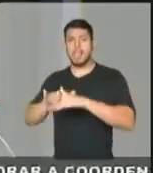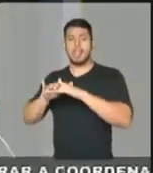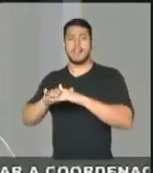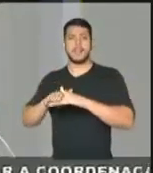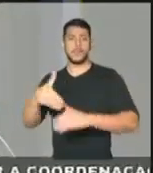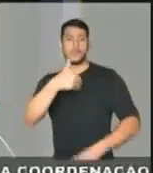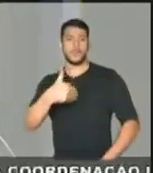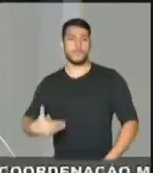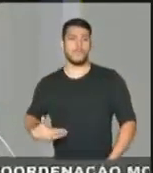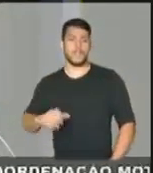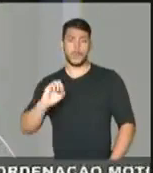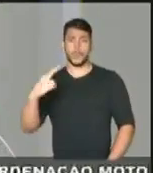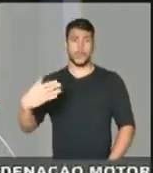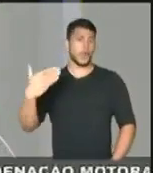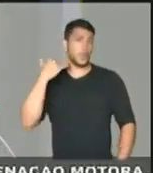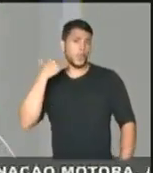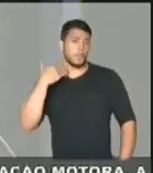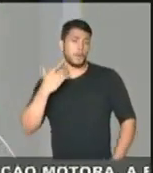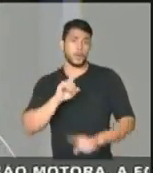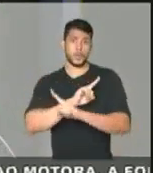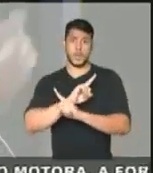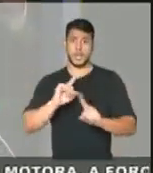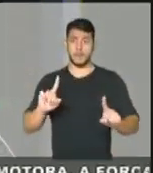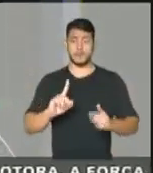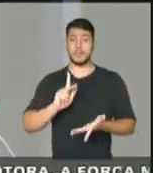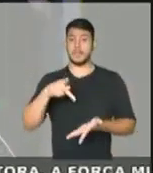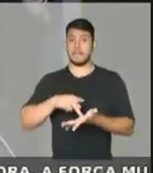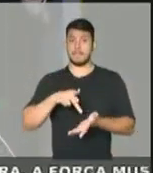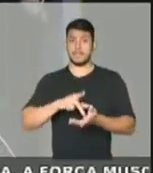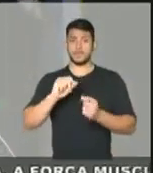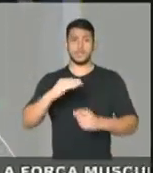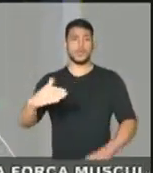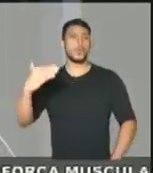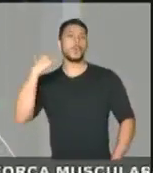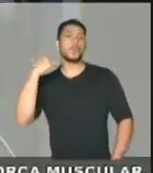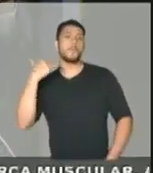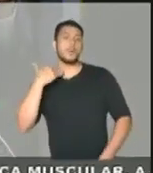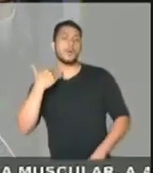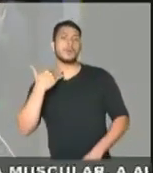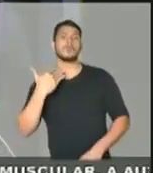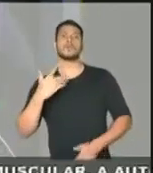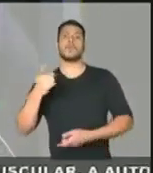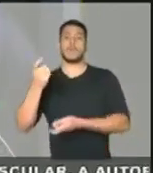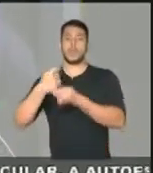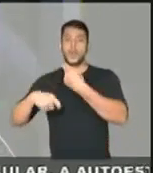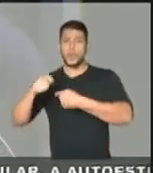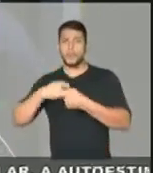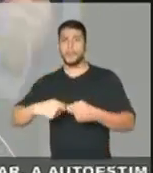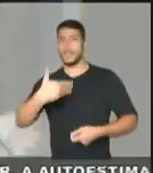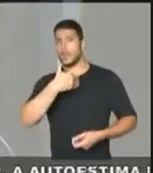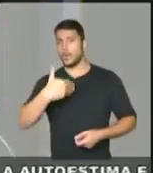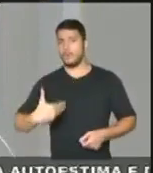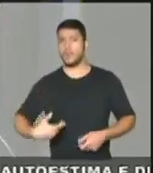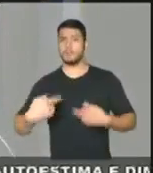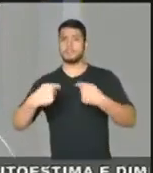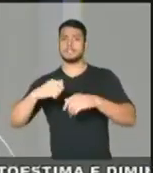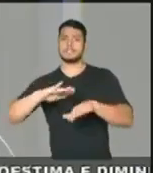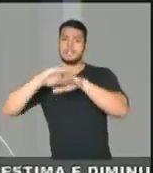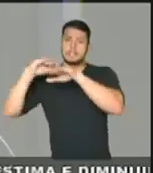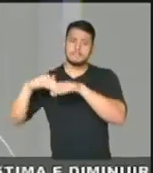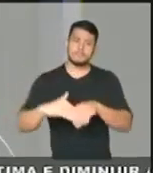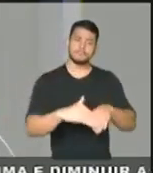bem defendidos por Bolsonaro e seu governo. São os bancos, é a economia, é o governo que